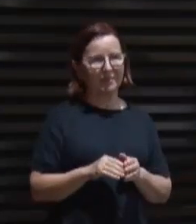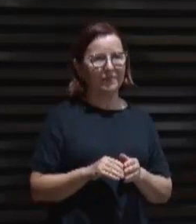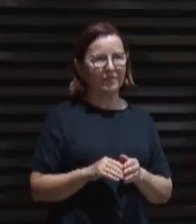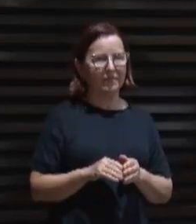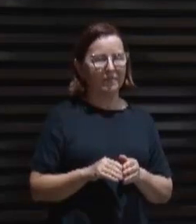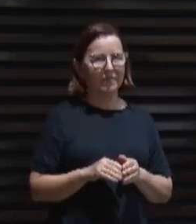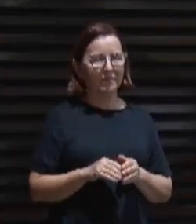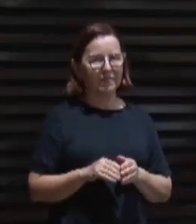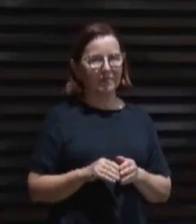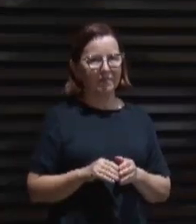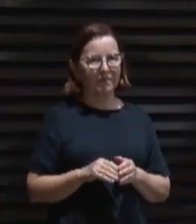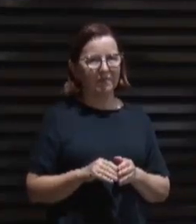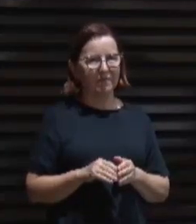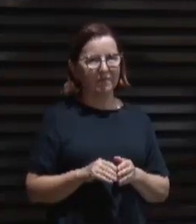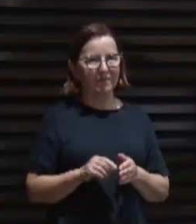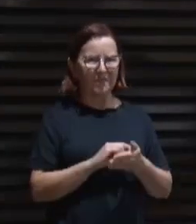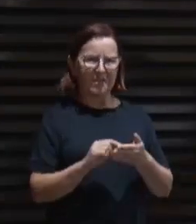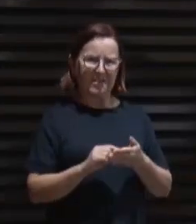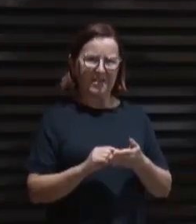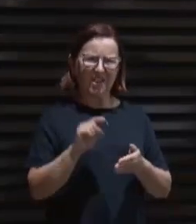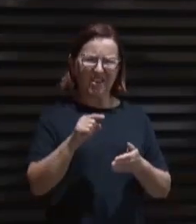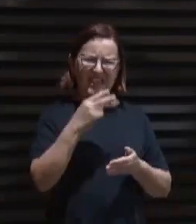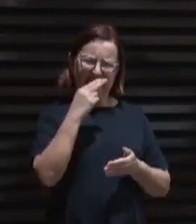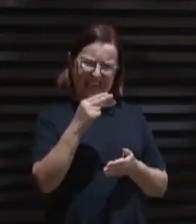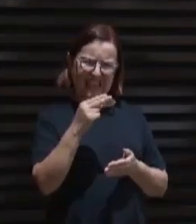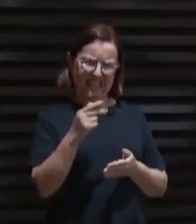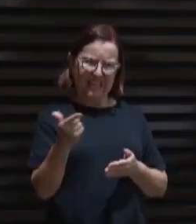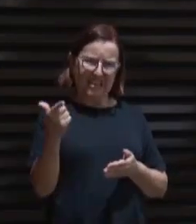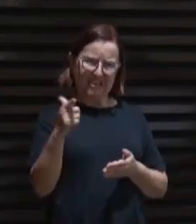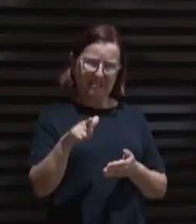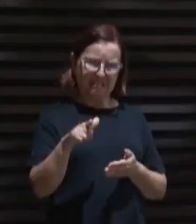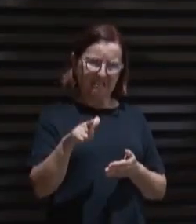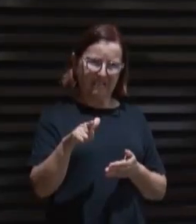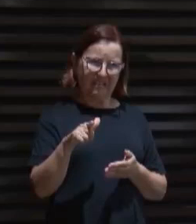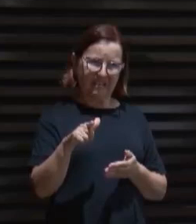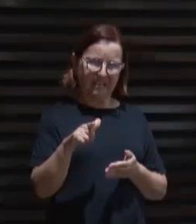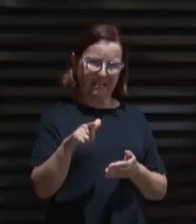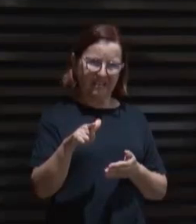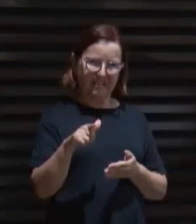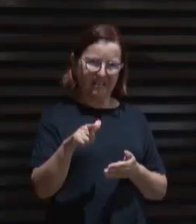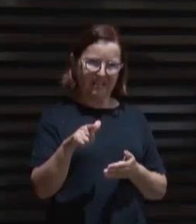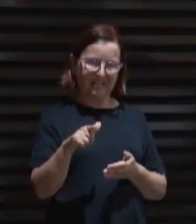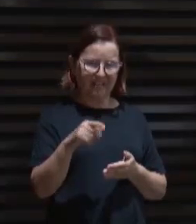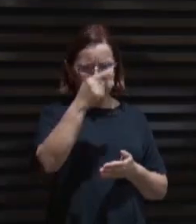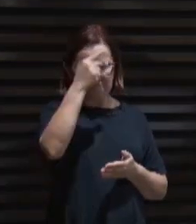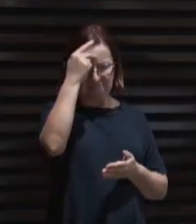virá alguém de Nazaré? Olha só. Quem era